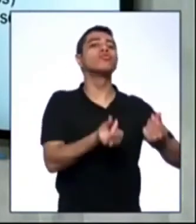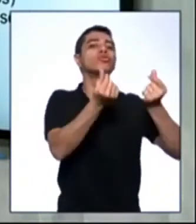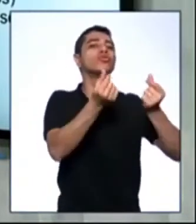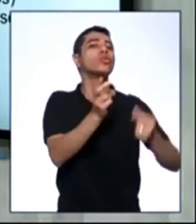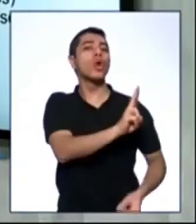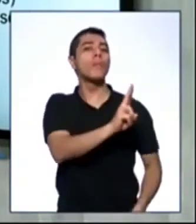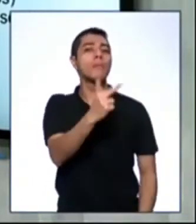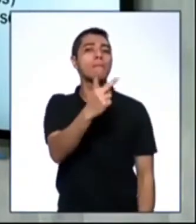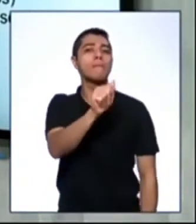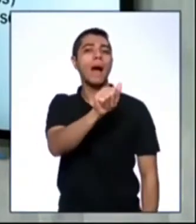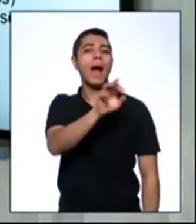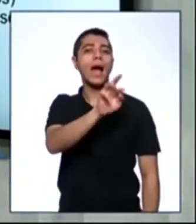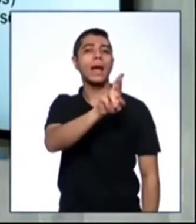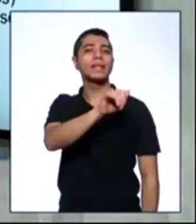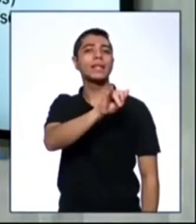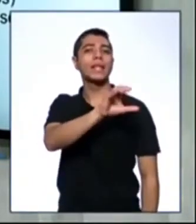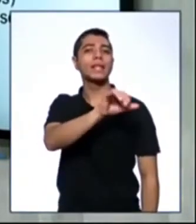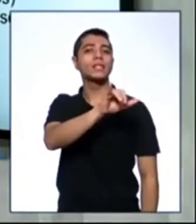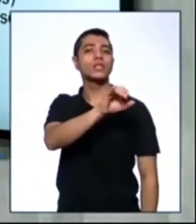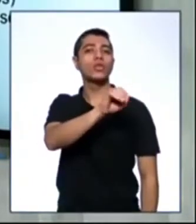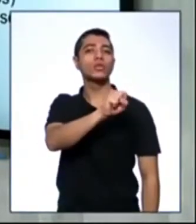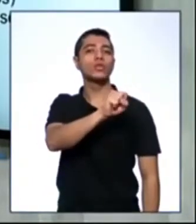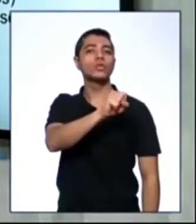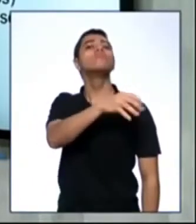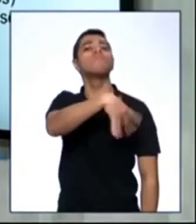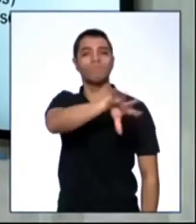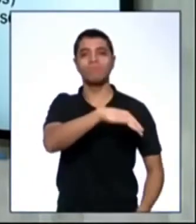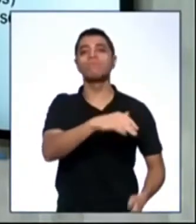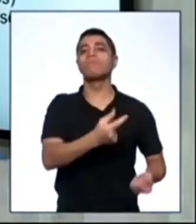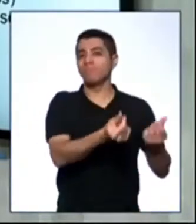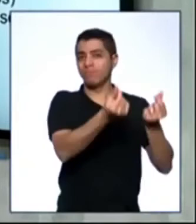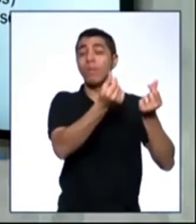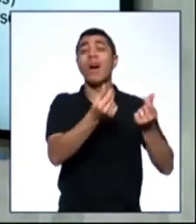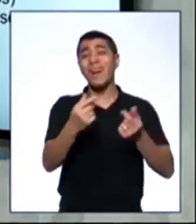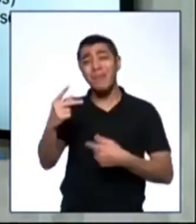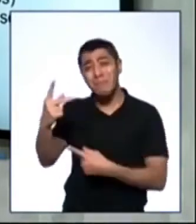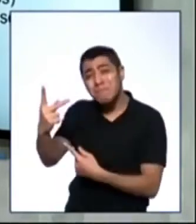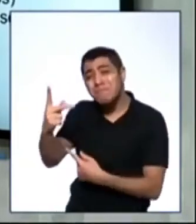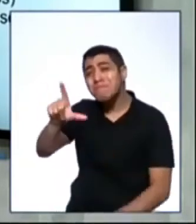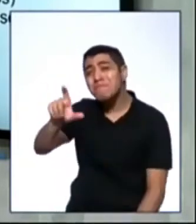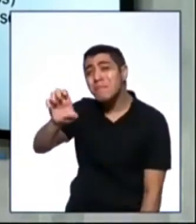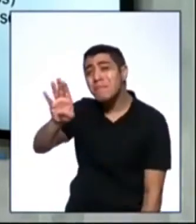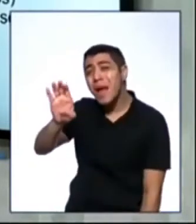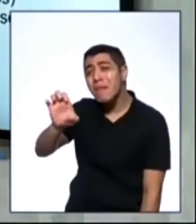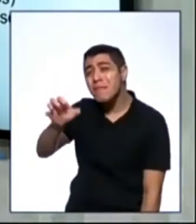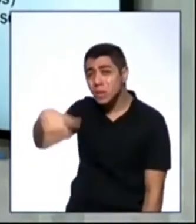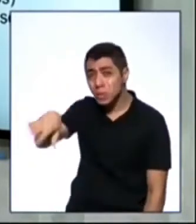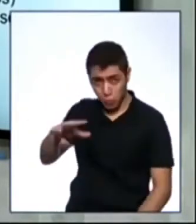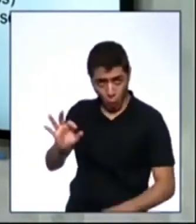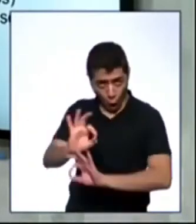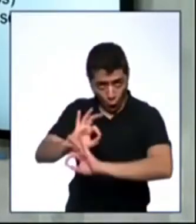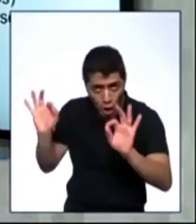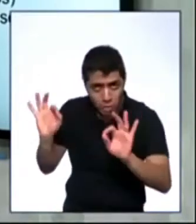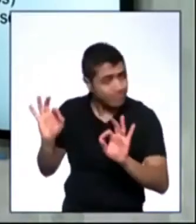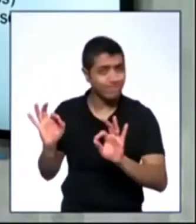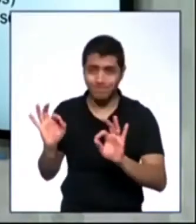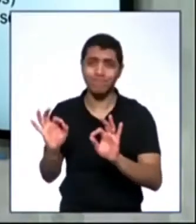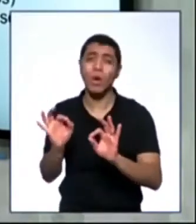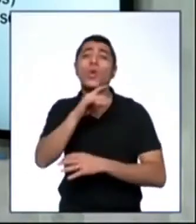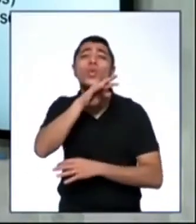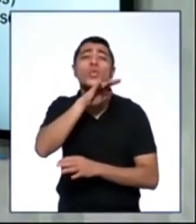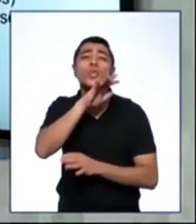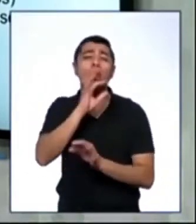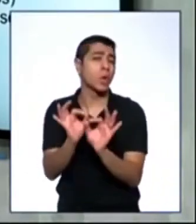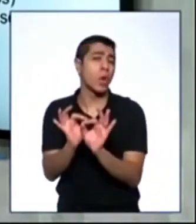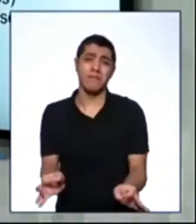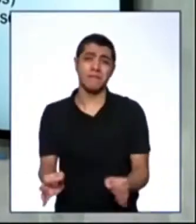plebe é ótima? Não, é ruim. Só que pergunta, com uma situação ruim, uma situação super pobre, ela